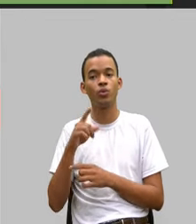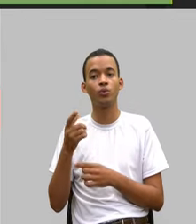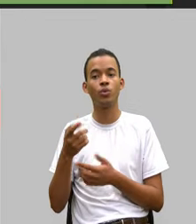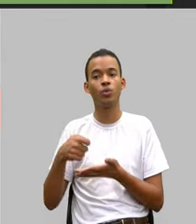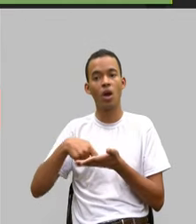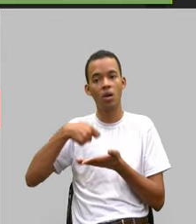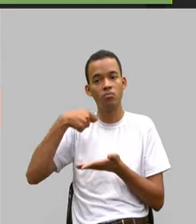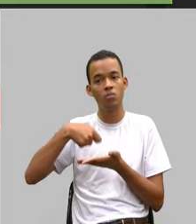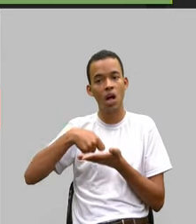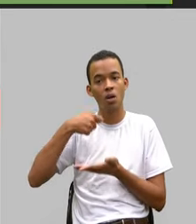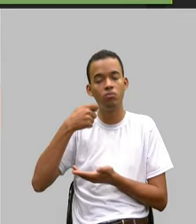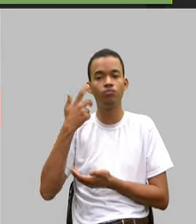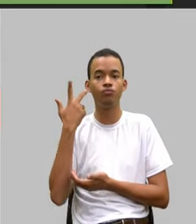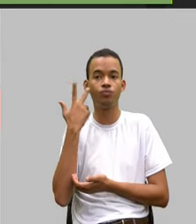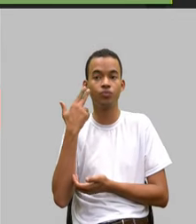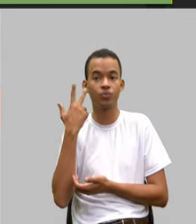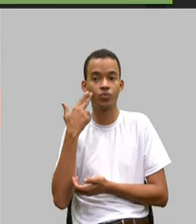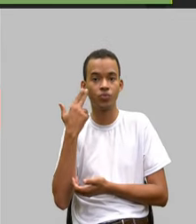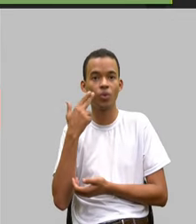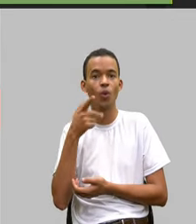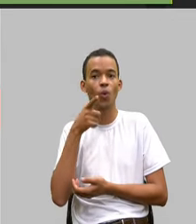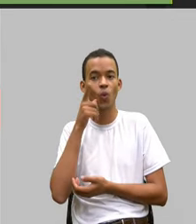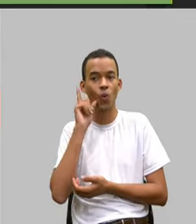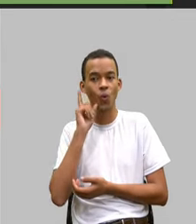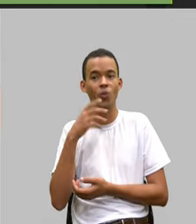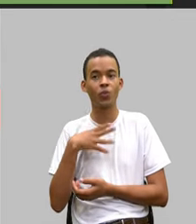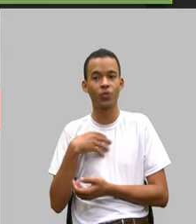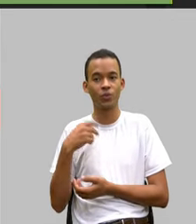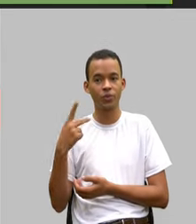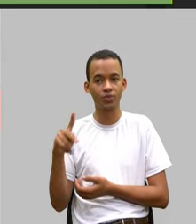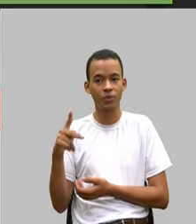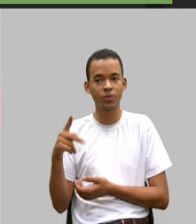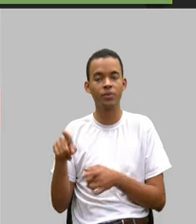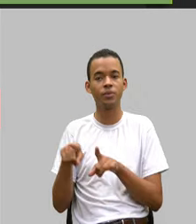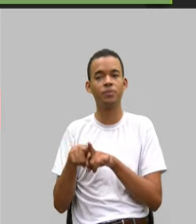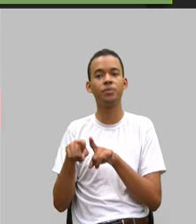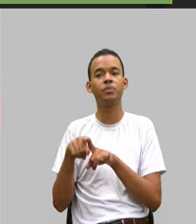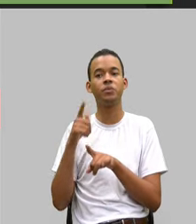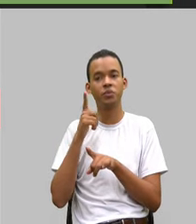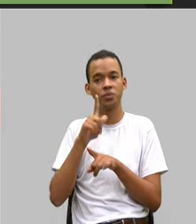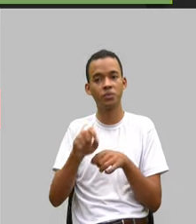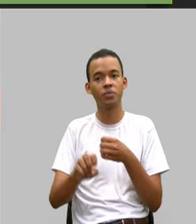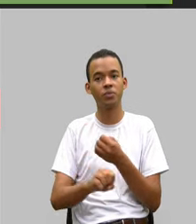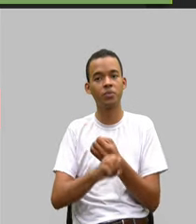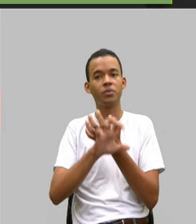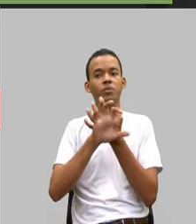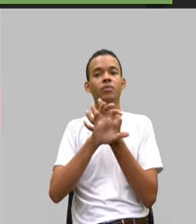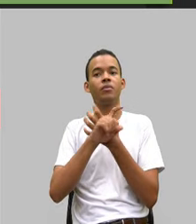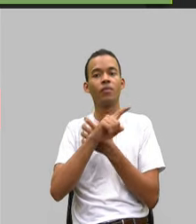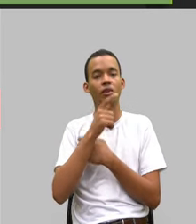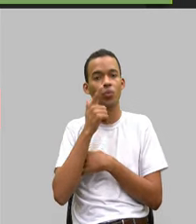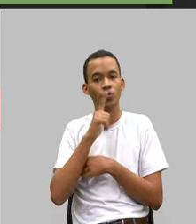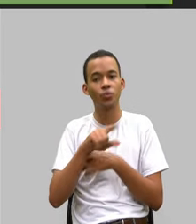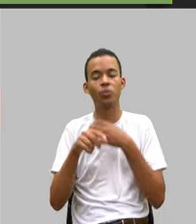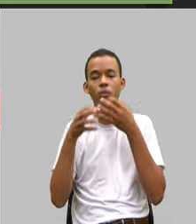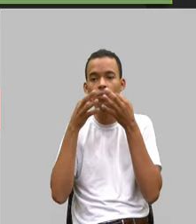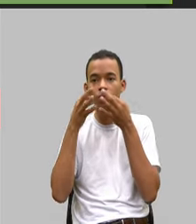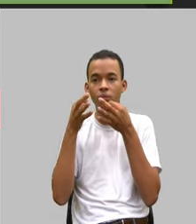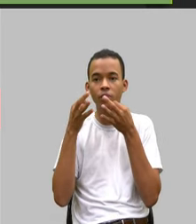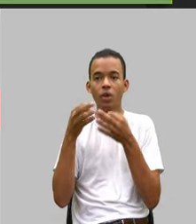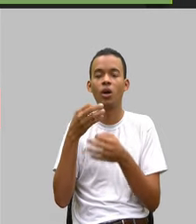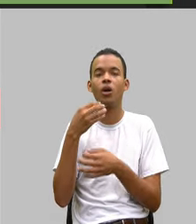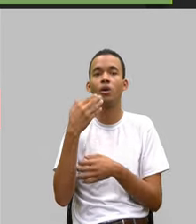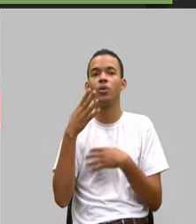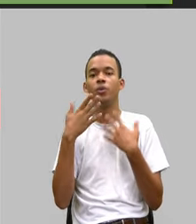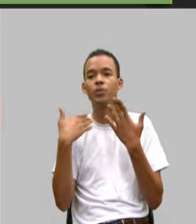filho ontem me mandou um dos vídeos é uma vídeochamada com ela né onde ela consegue ter consciência fala ai seu